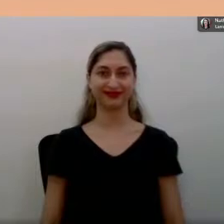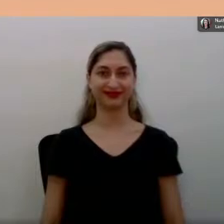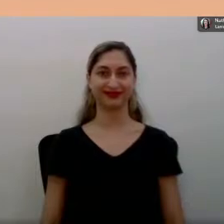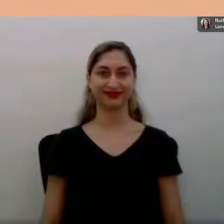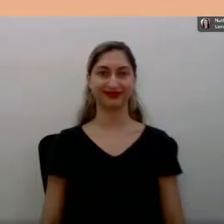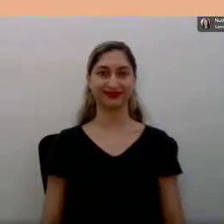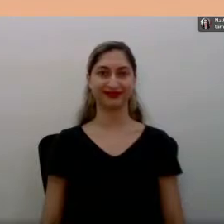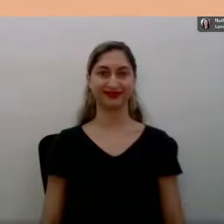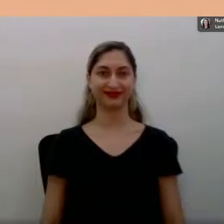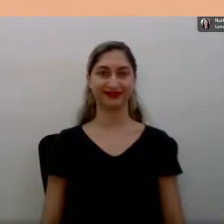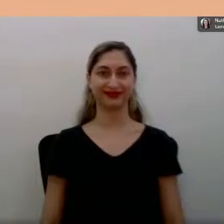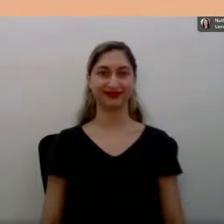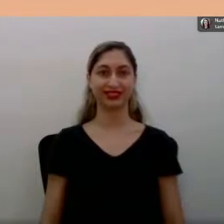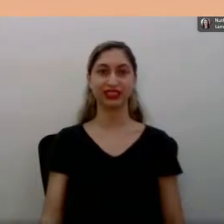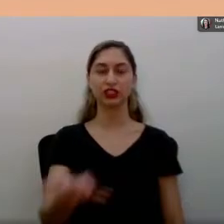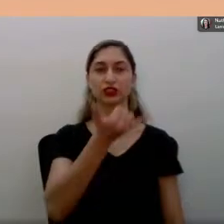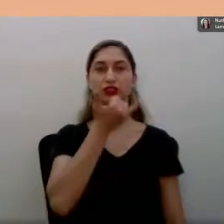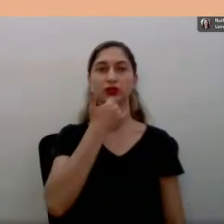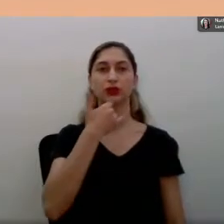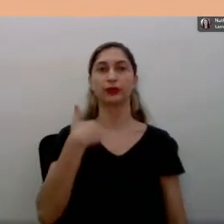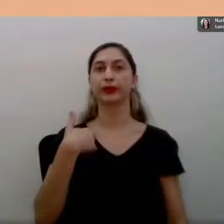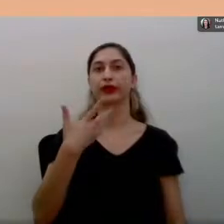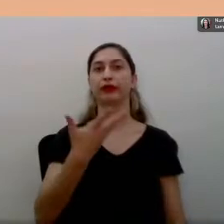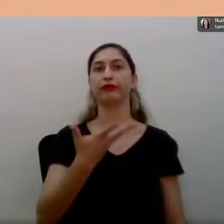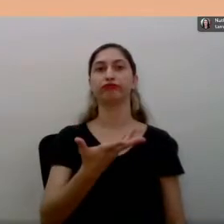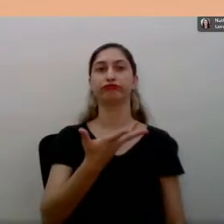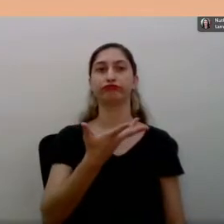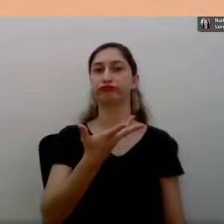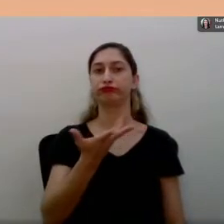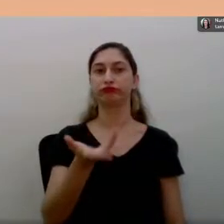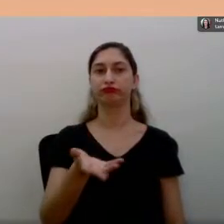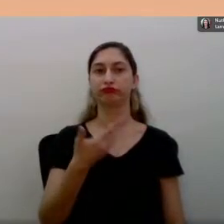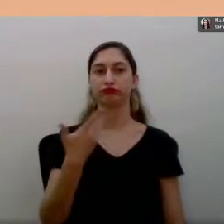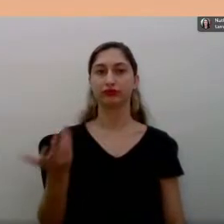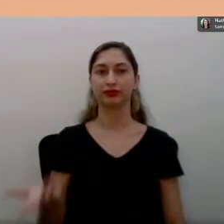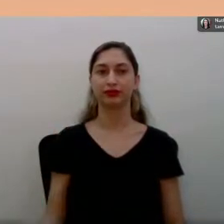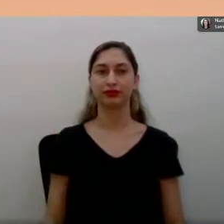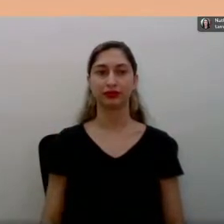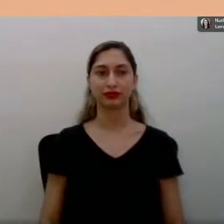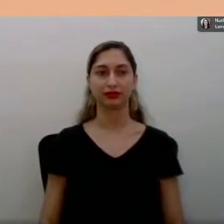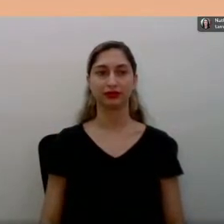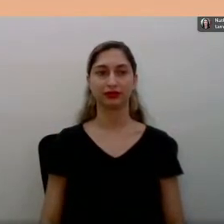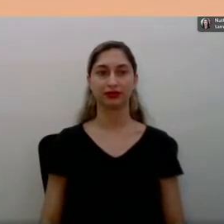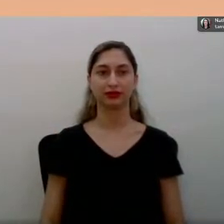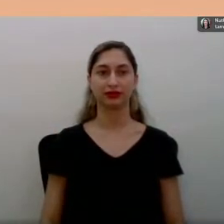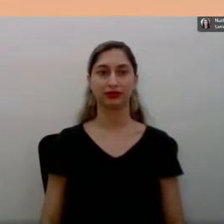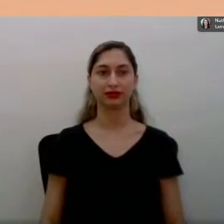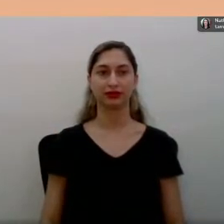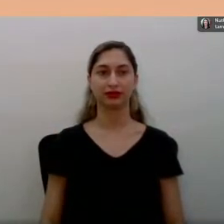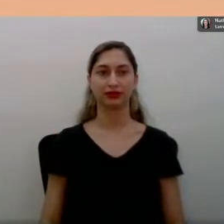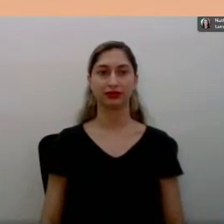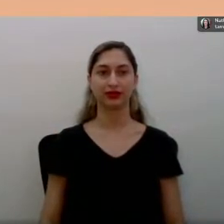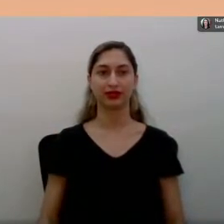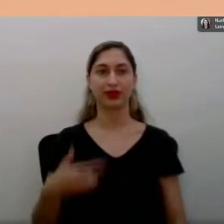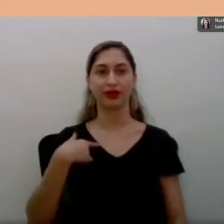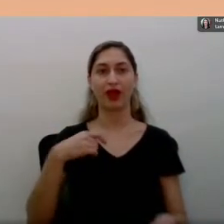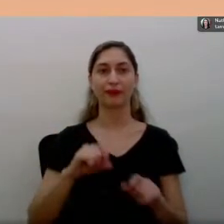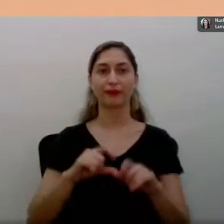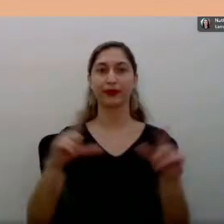eu abrir Estelar errado aí ele não mostra o mouse aí eu não consigo ler já ta clicando aí não funciona né